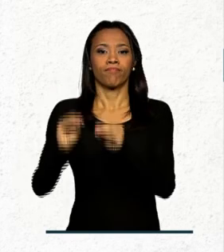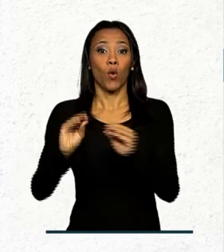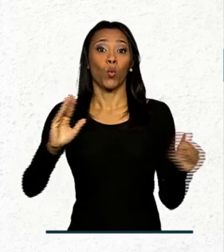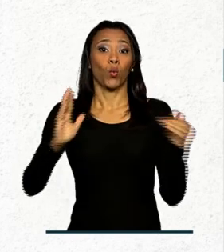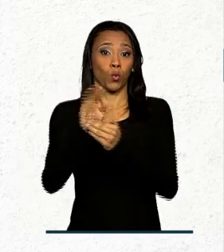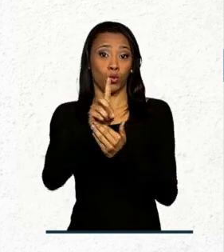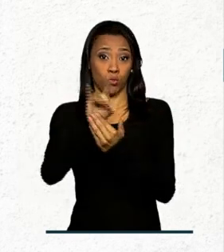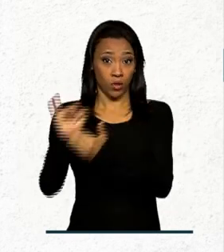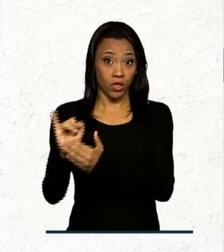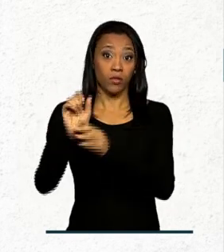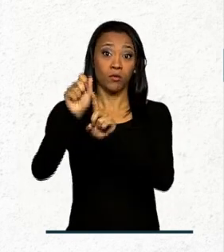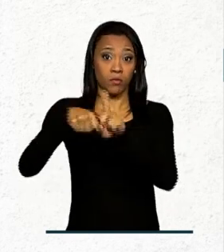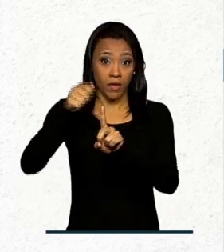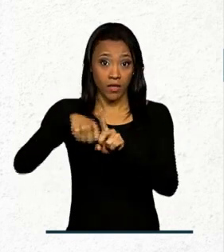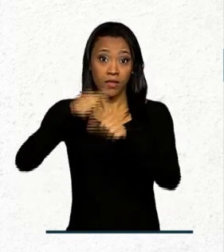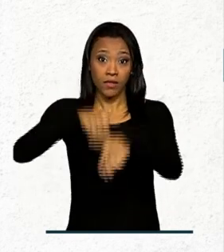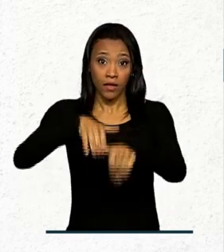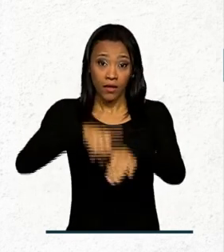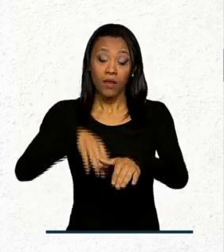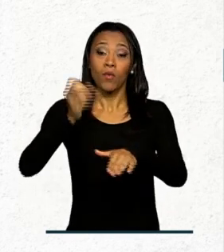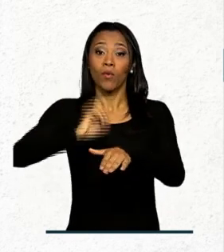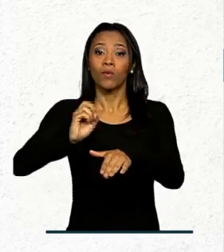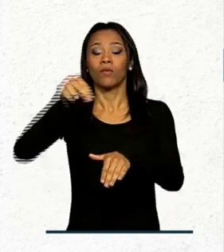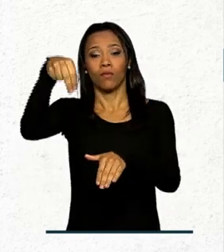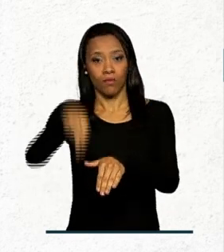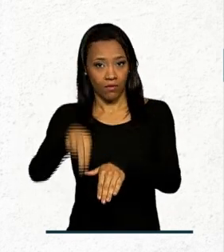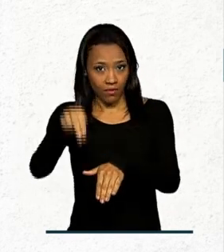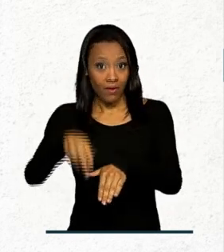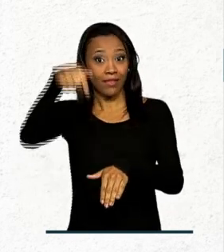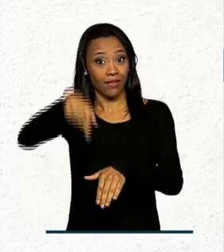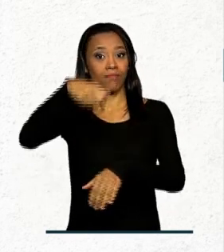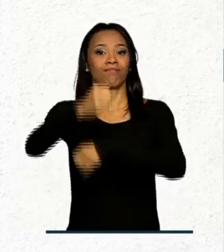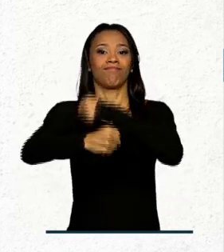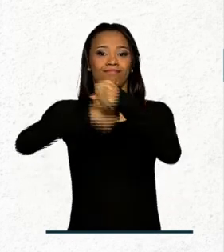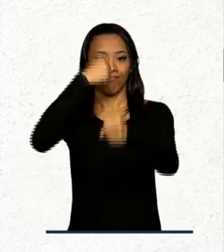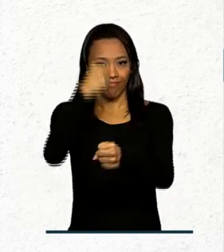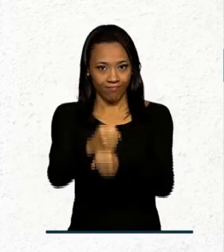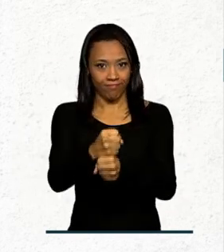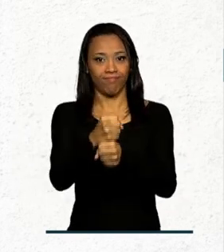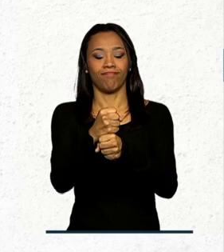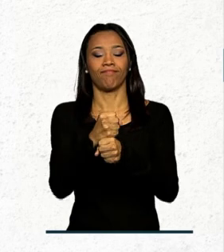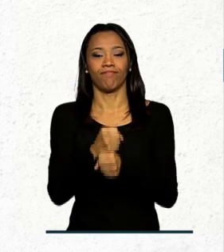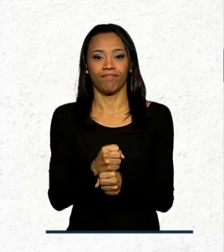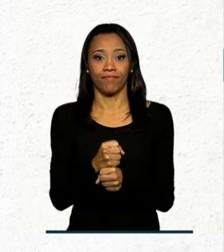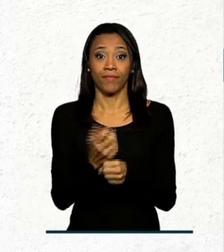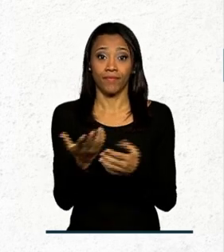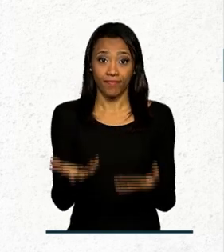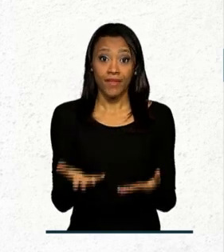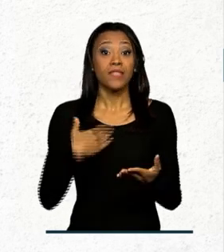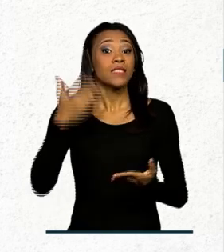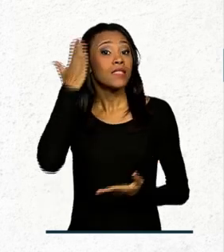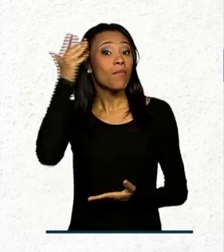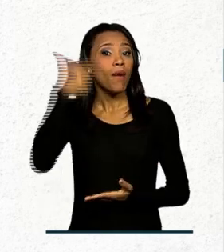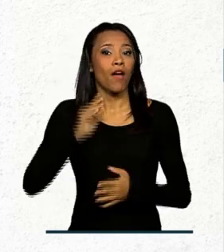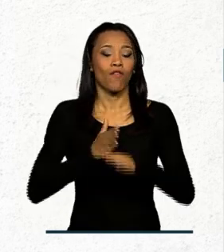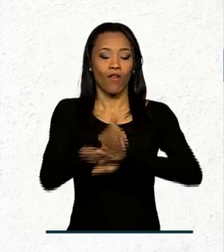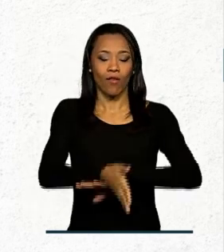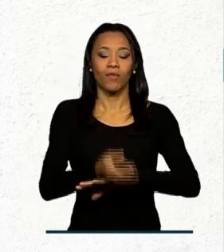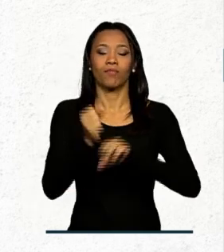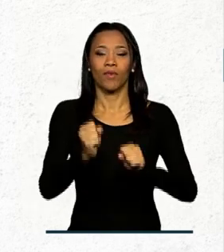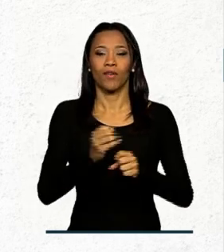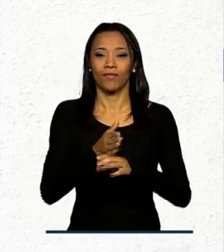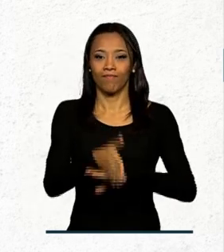último dia útil dos meses de setembro, outubro e novembro deste ano, respectivamente. Saiba mais no portal